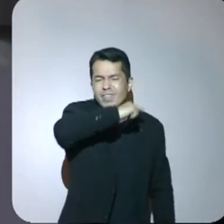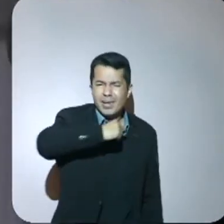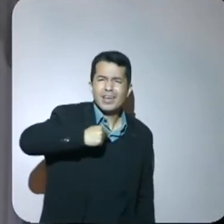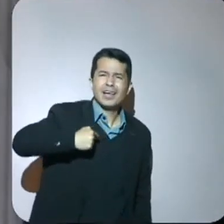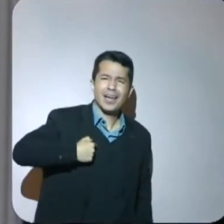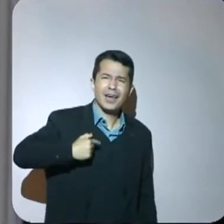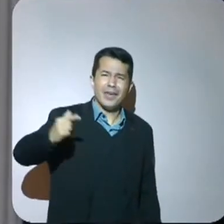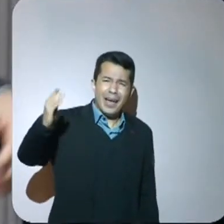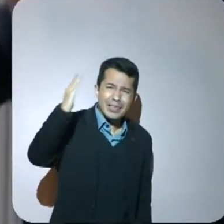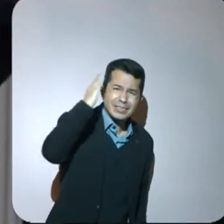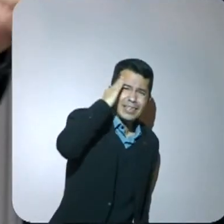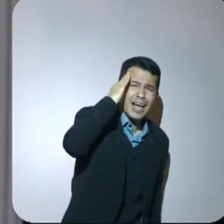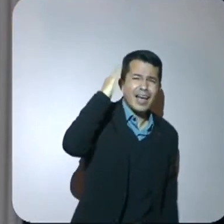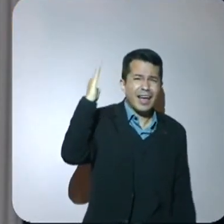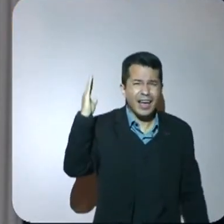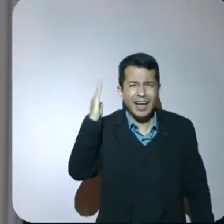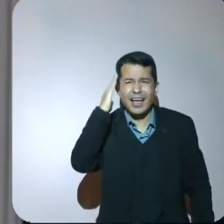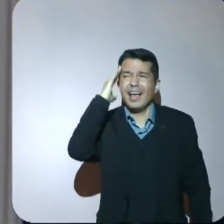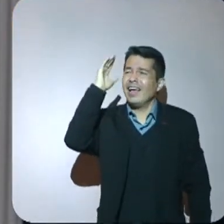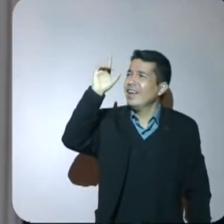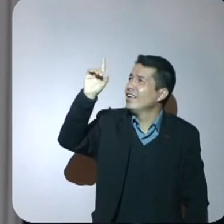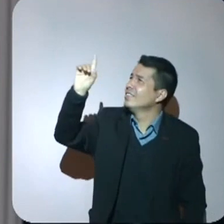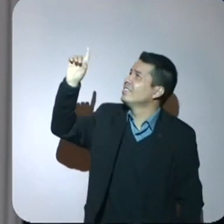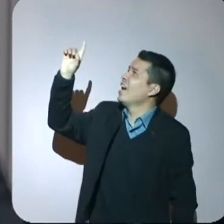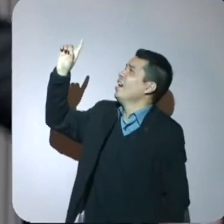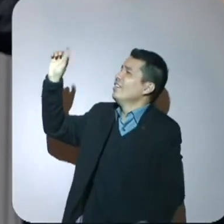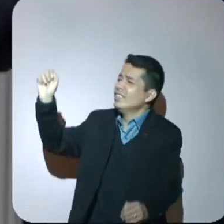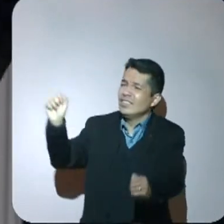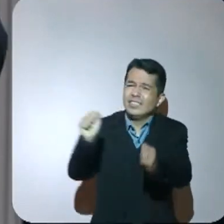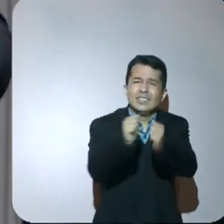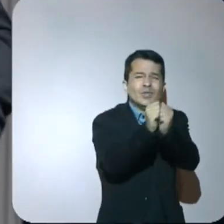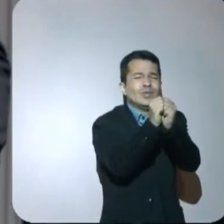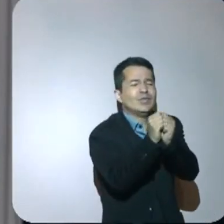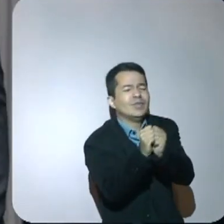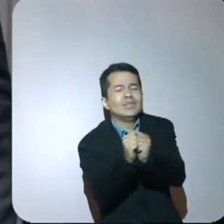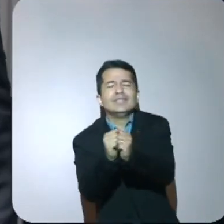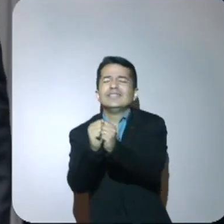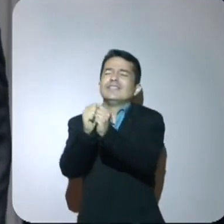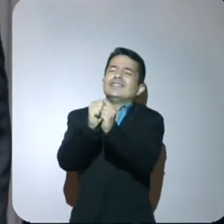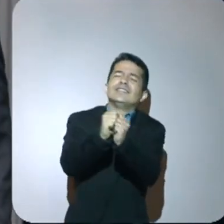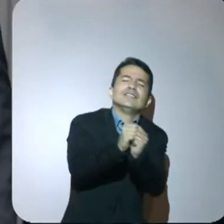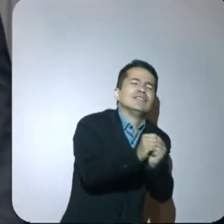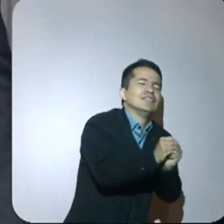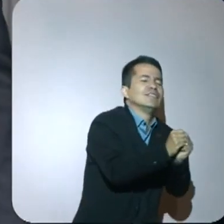tu comigo estás, não mudarás, não